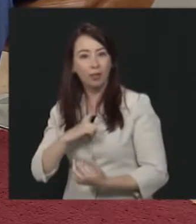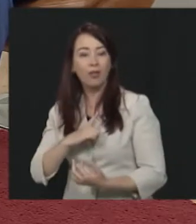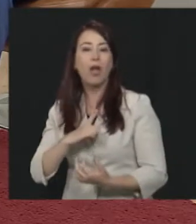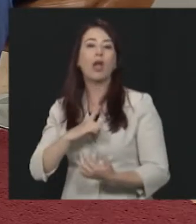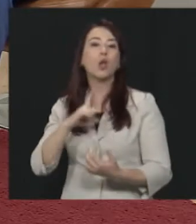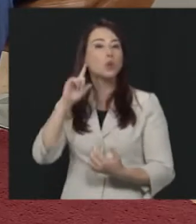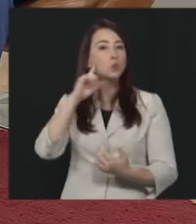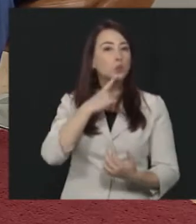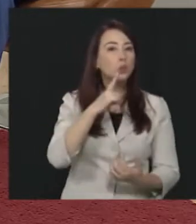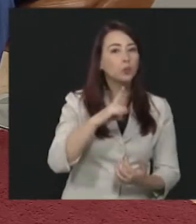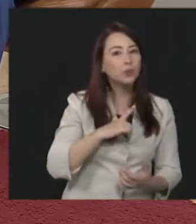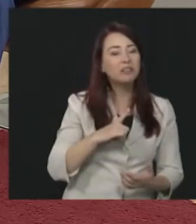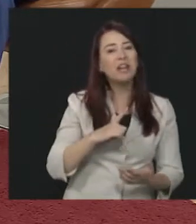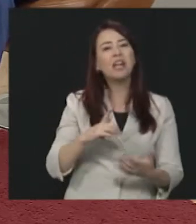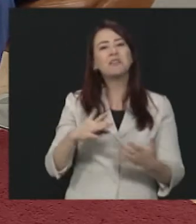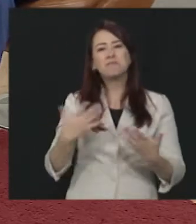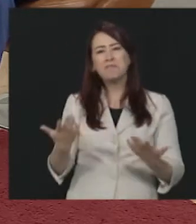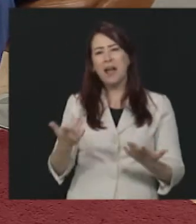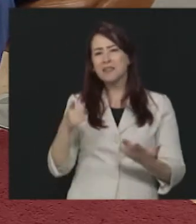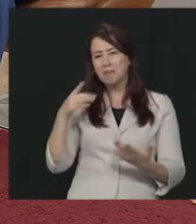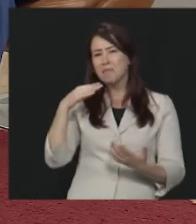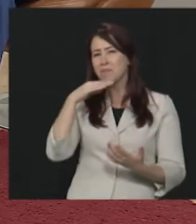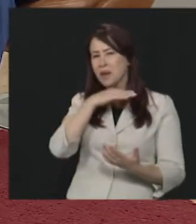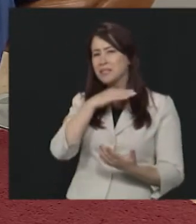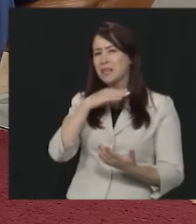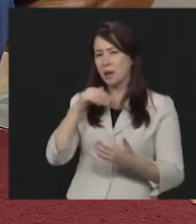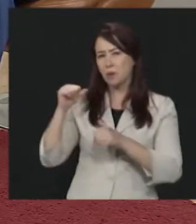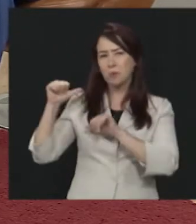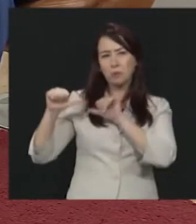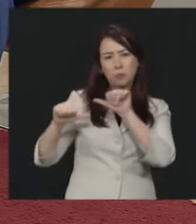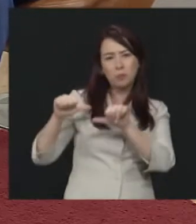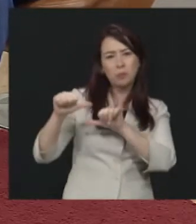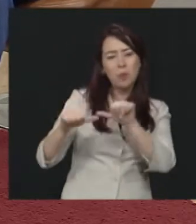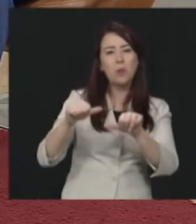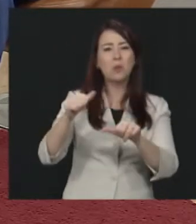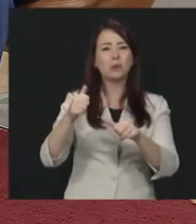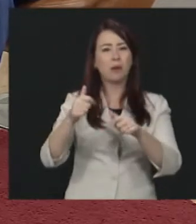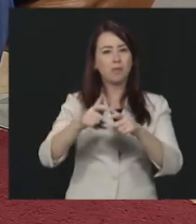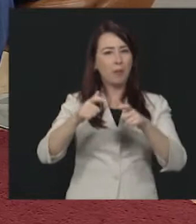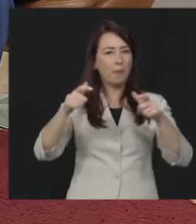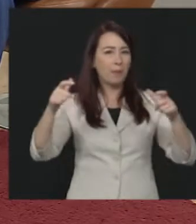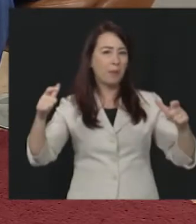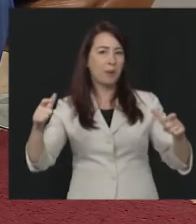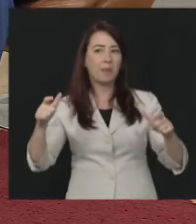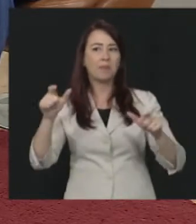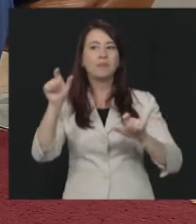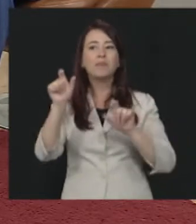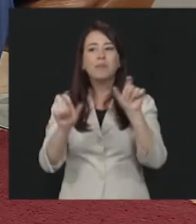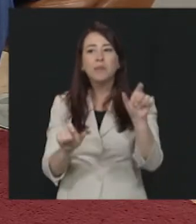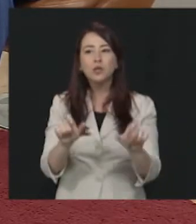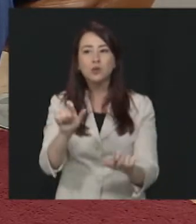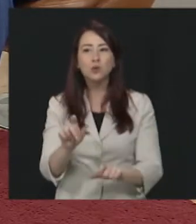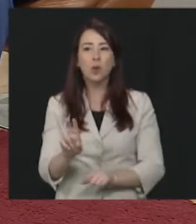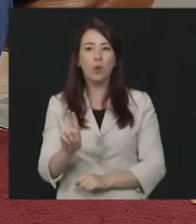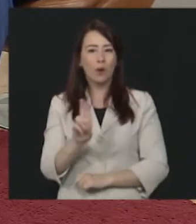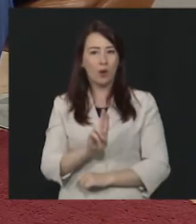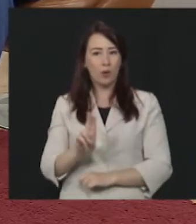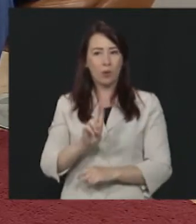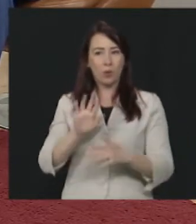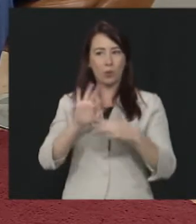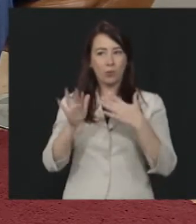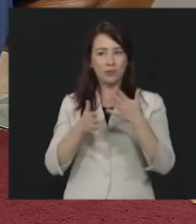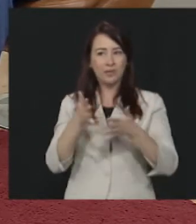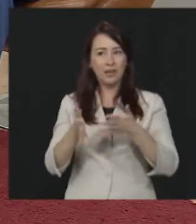Isso vem mudando, na opinião de vocês, até pela própria legislação brasileira, pela oferta aí